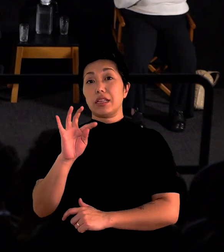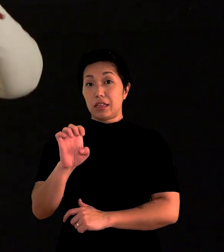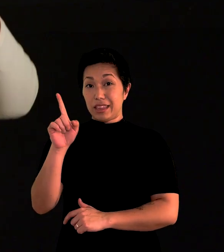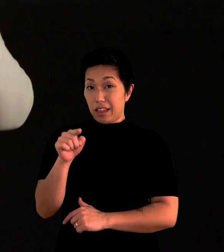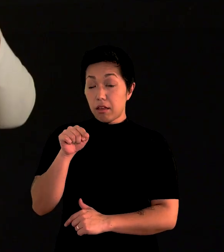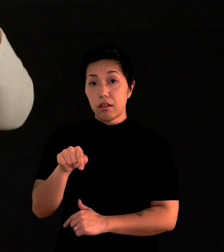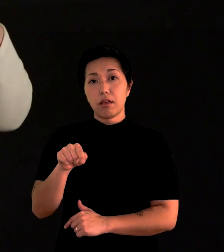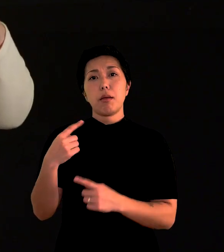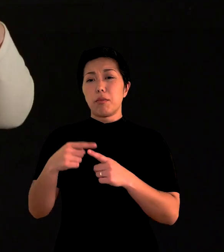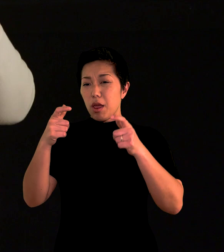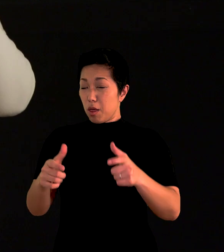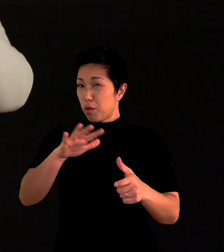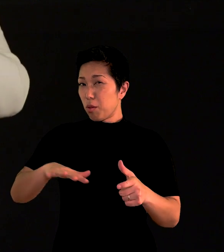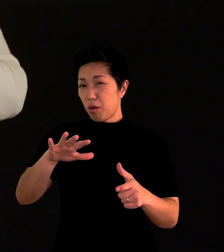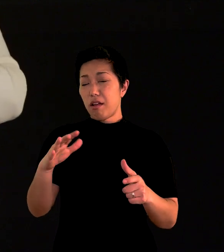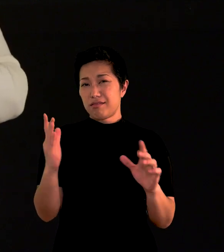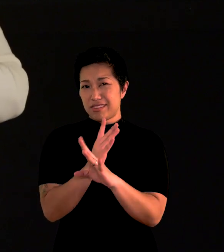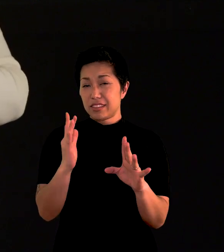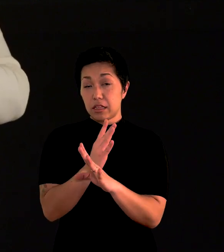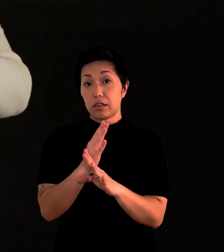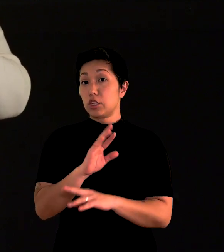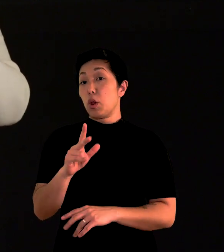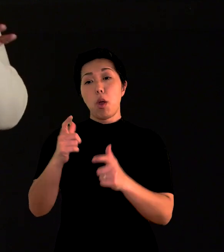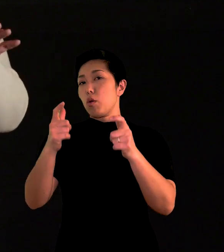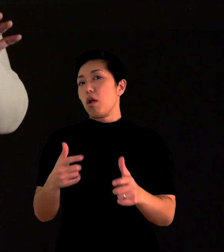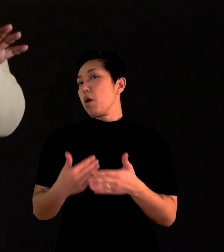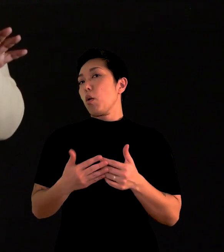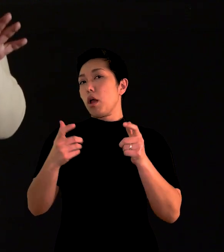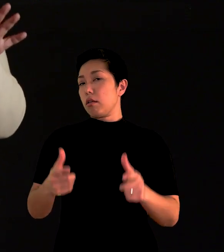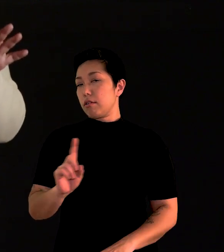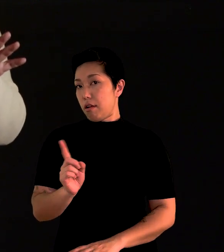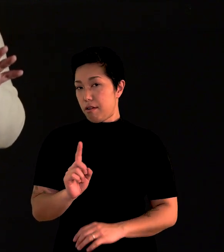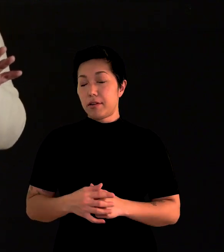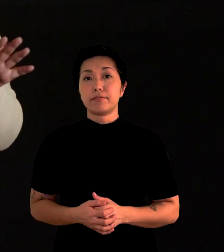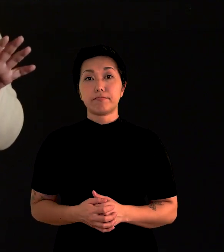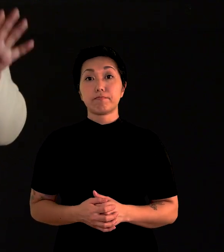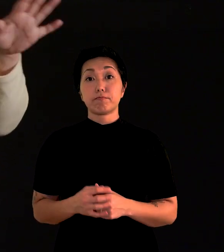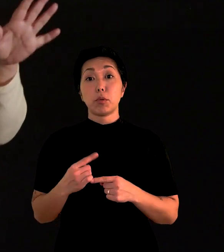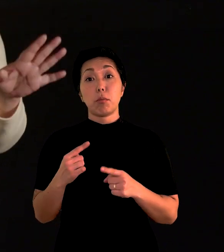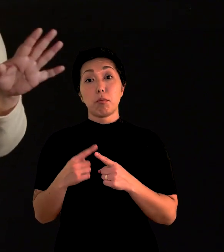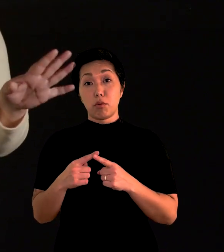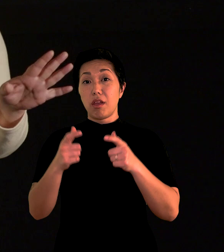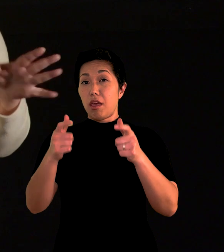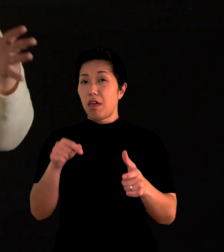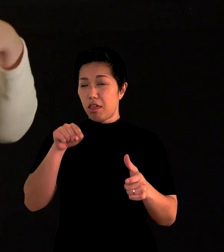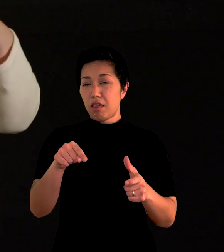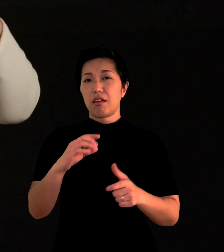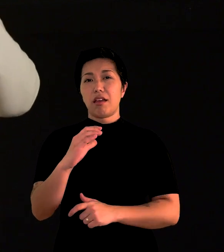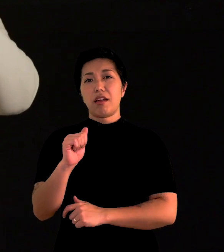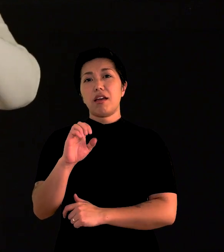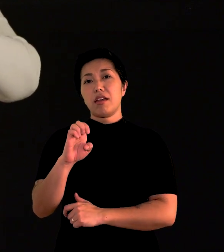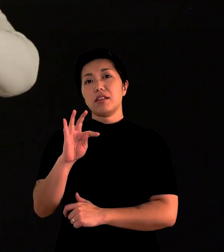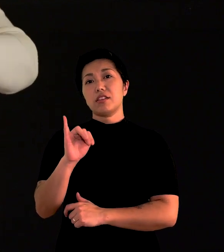Caetité, ali, região. E aí eu quero só fazer um adendo, porque Caetité já é um lugar que não é qualquer lugar, porque